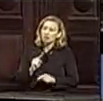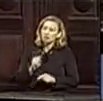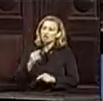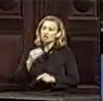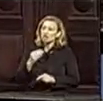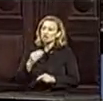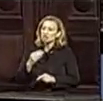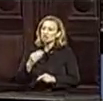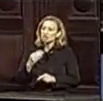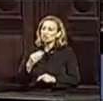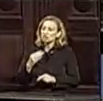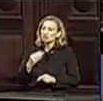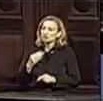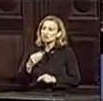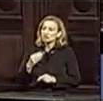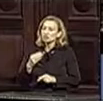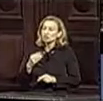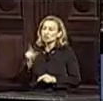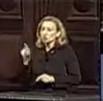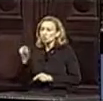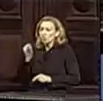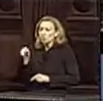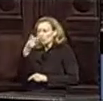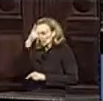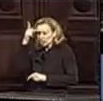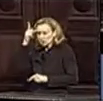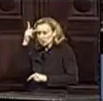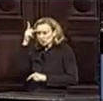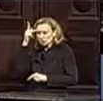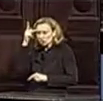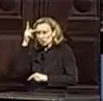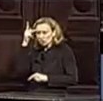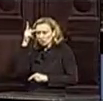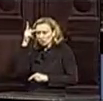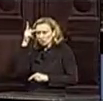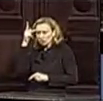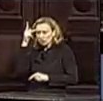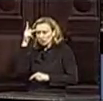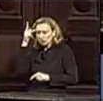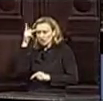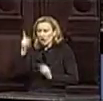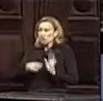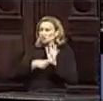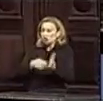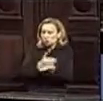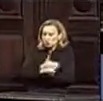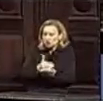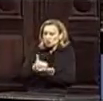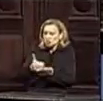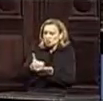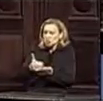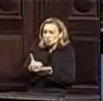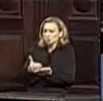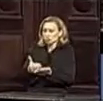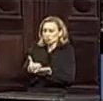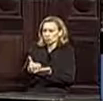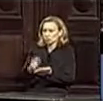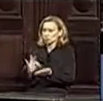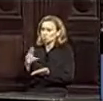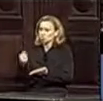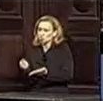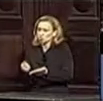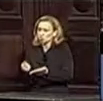da nomeação de um secretário que começasse a recuperar primeiro o princípio da autoridade, porque o